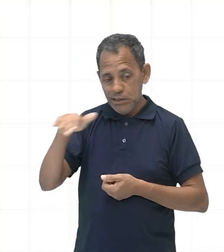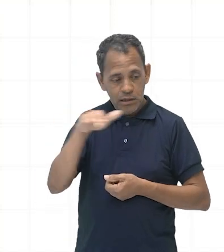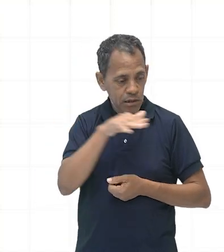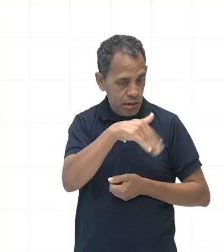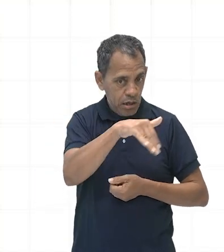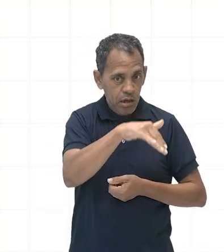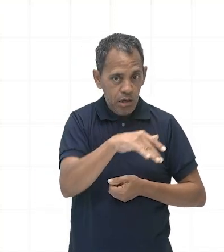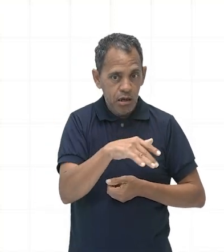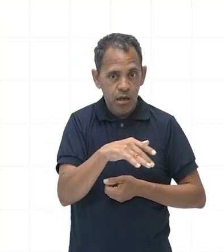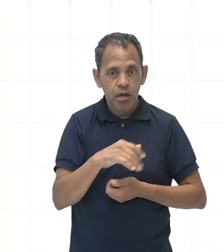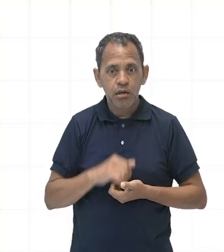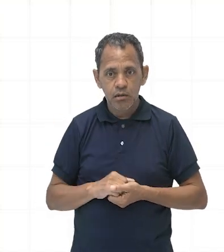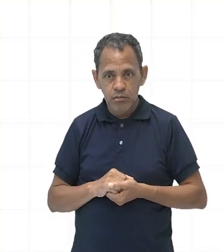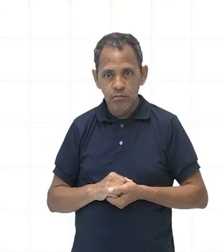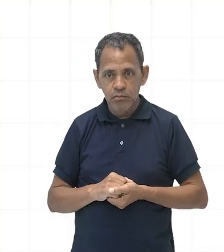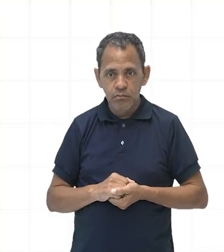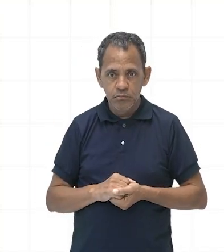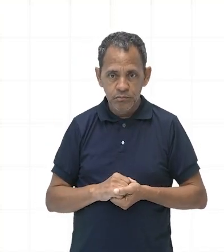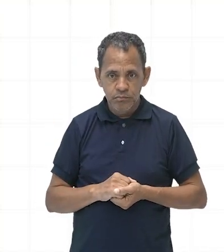aqui que eu vou pintar